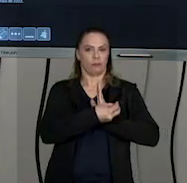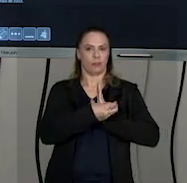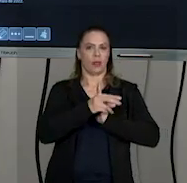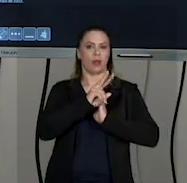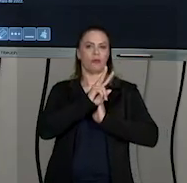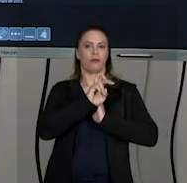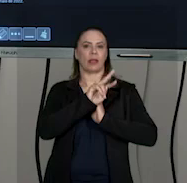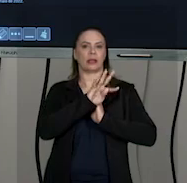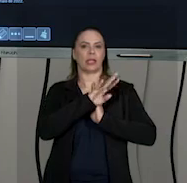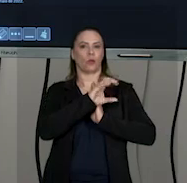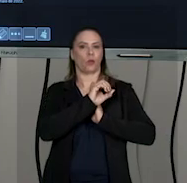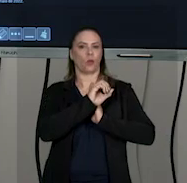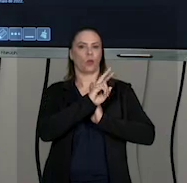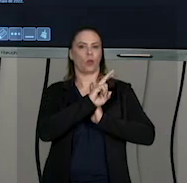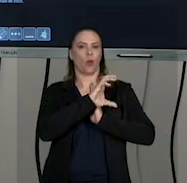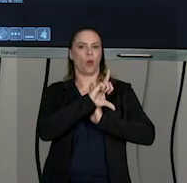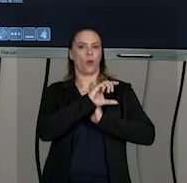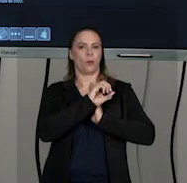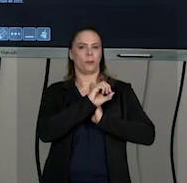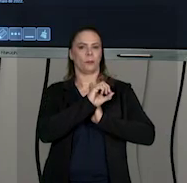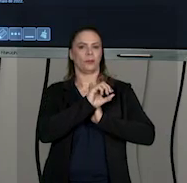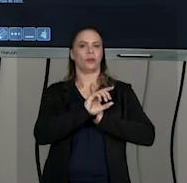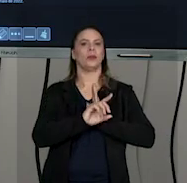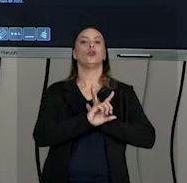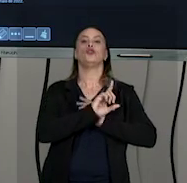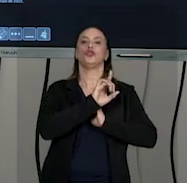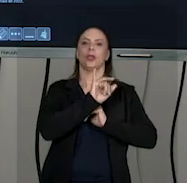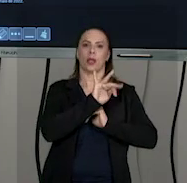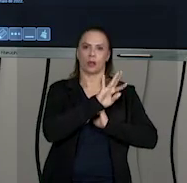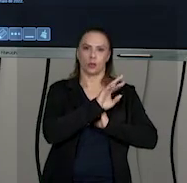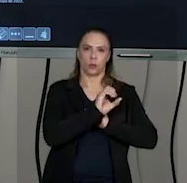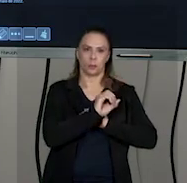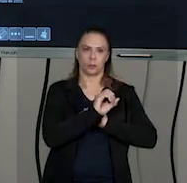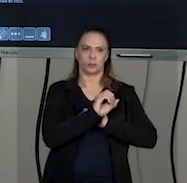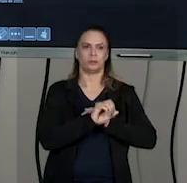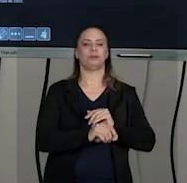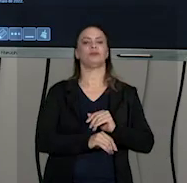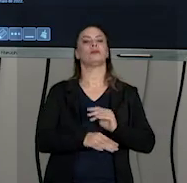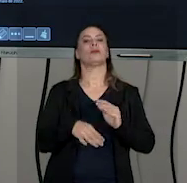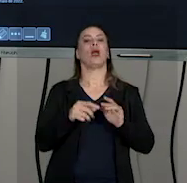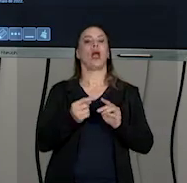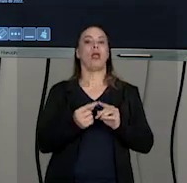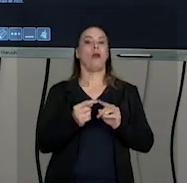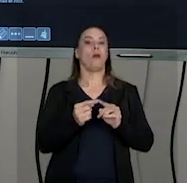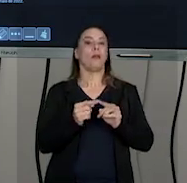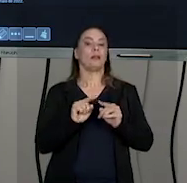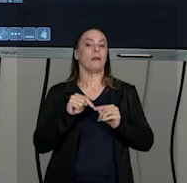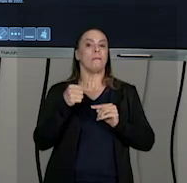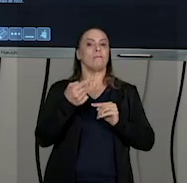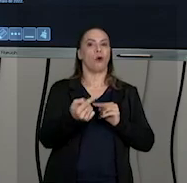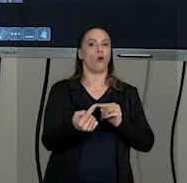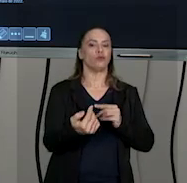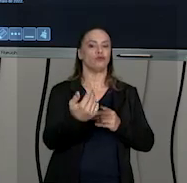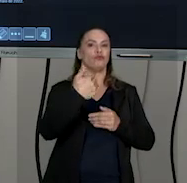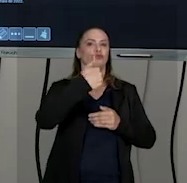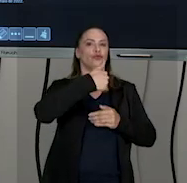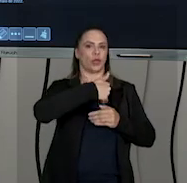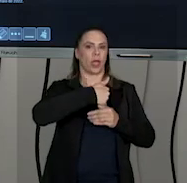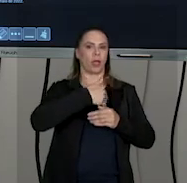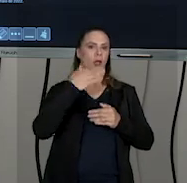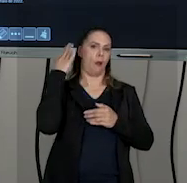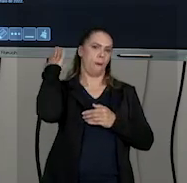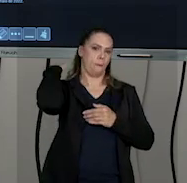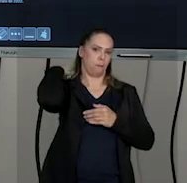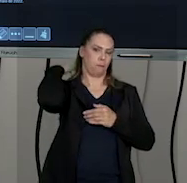Daqui, ele vai ir lá para os pulmões. Por quê? O sangue que chegou aqui